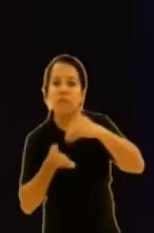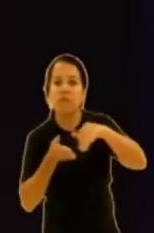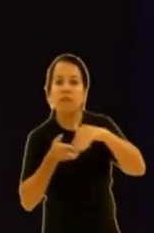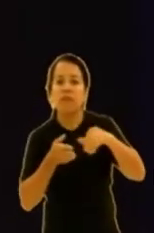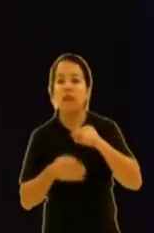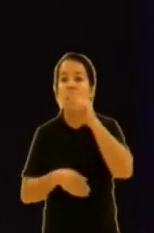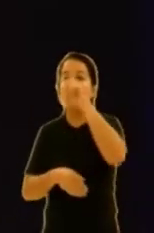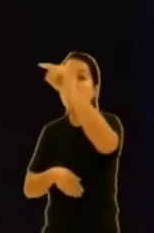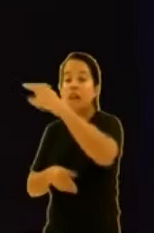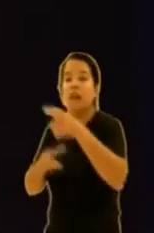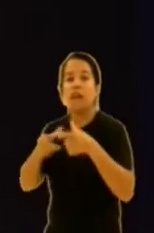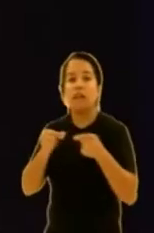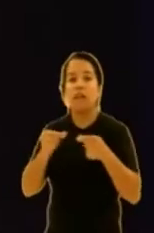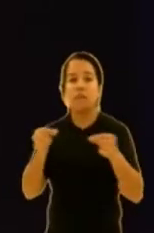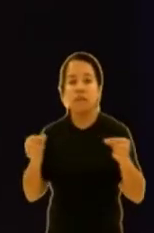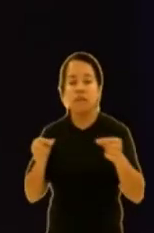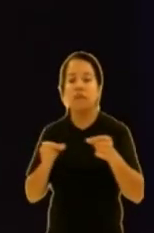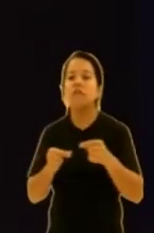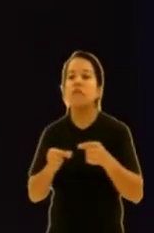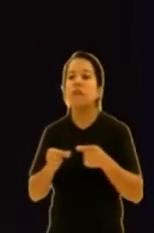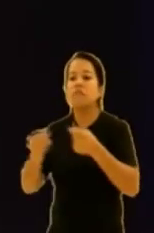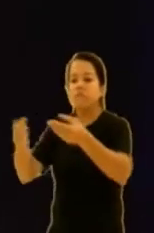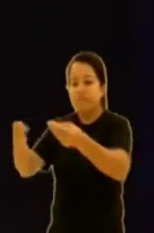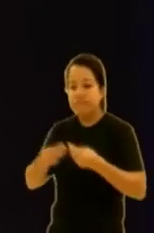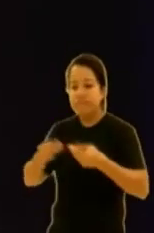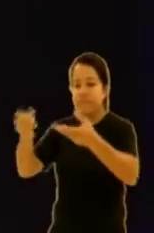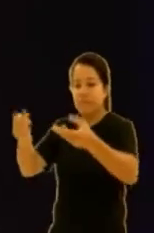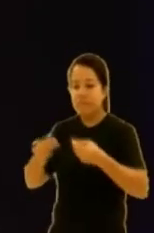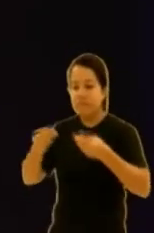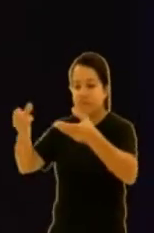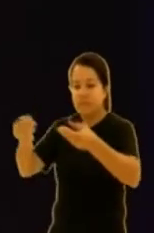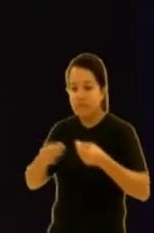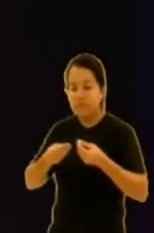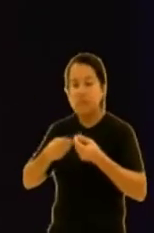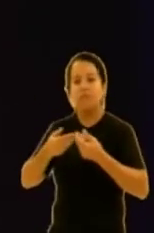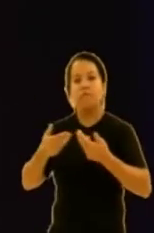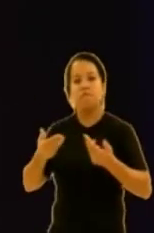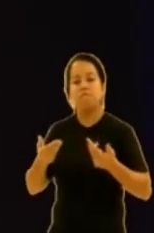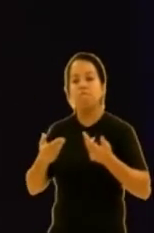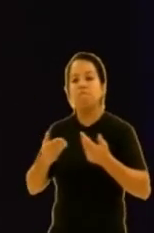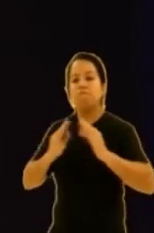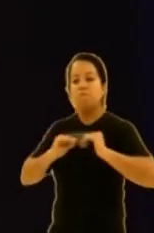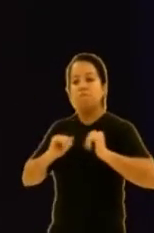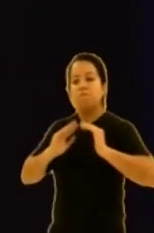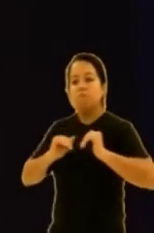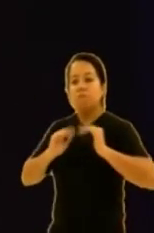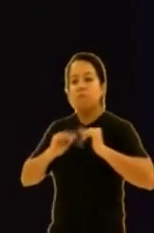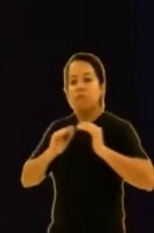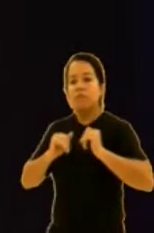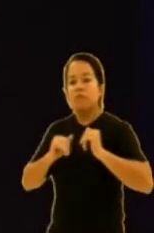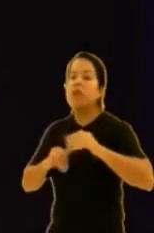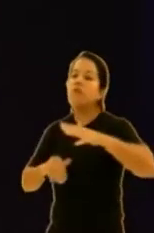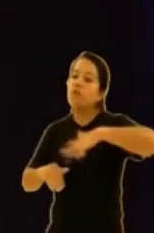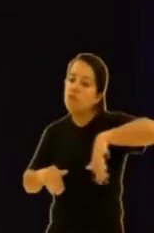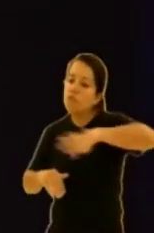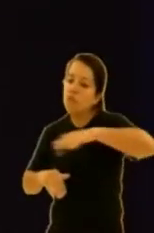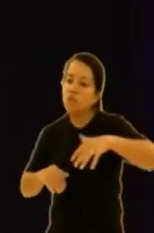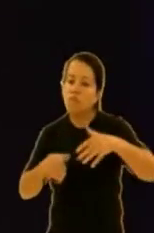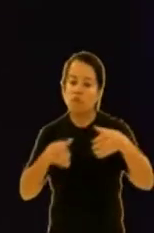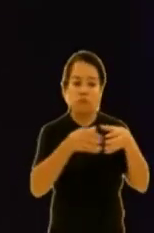todas as demandas que nos chegam é com absoluta transparência e objetividade que a gente